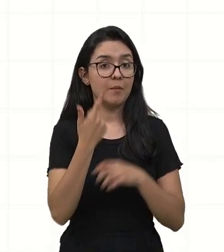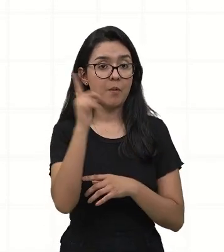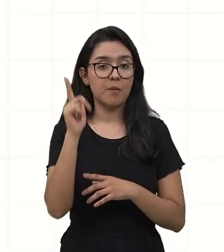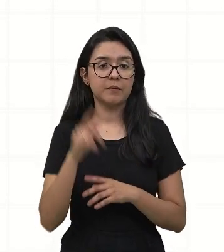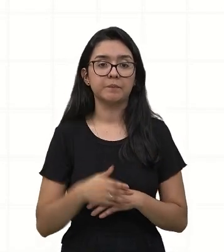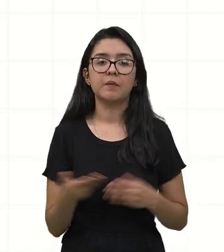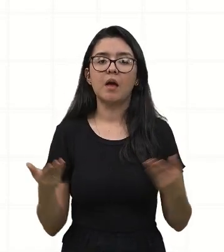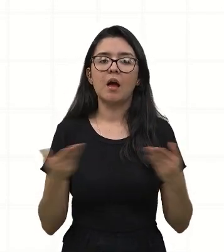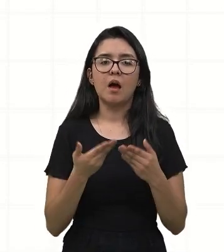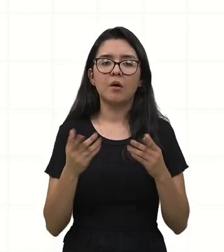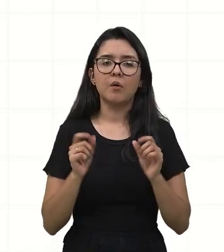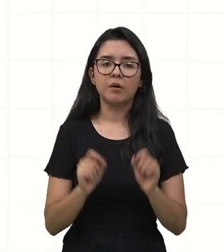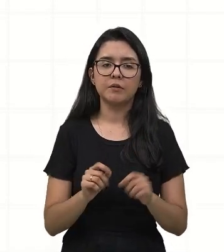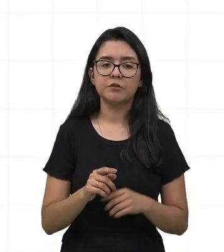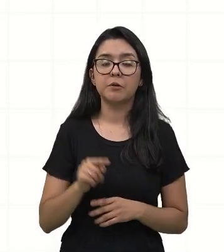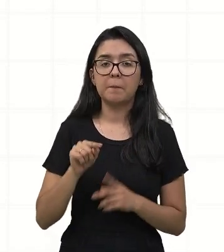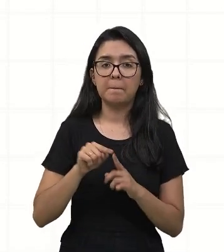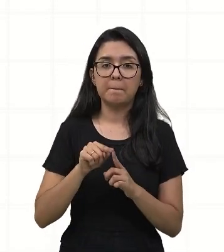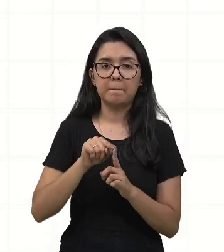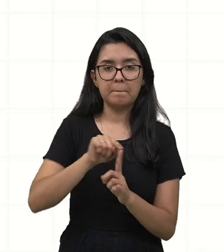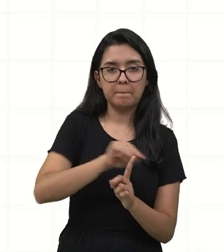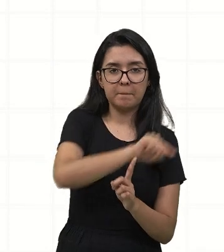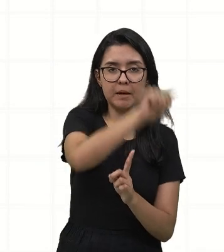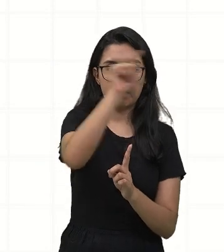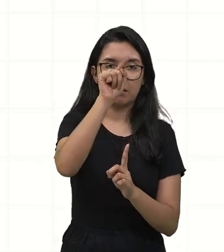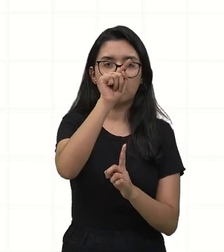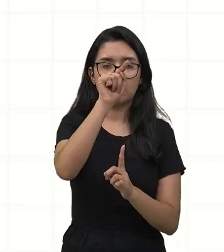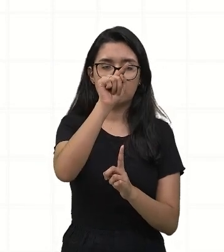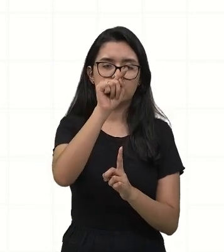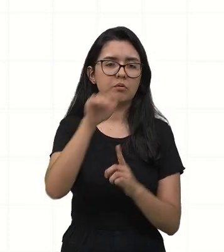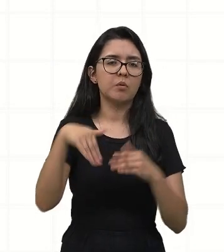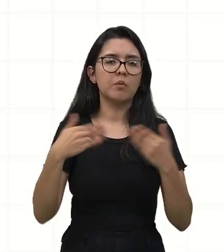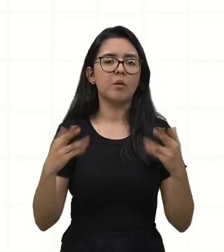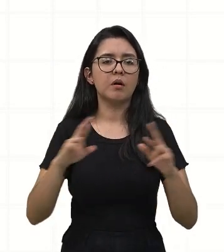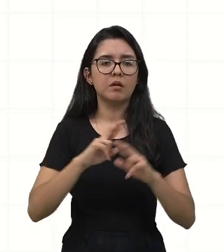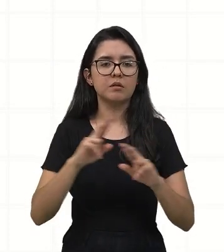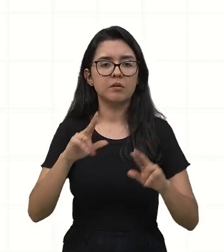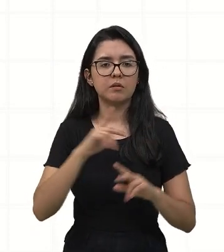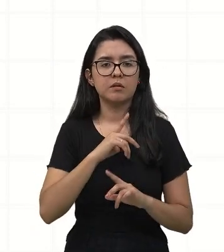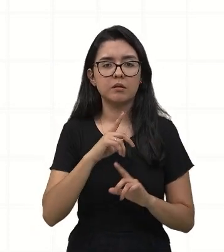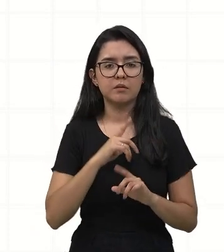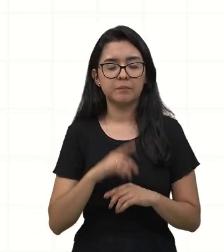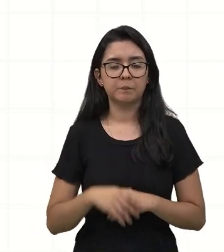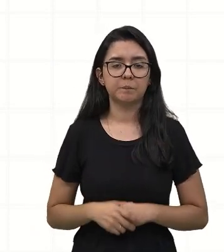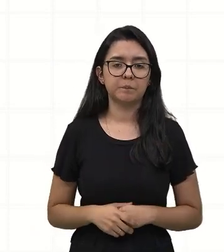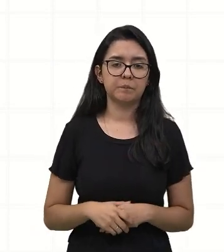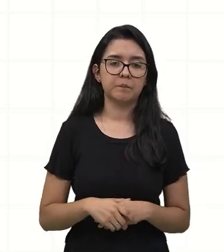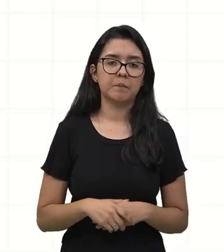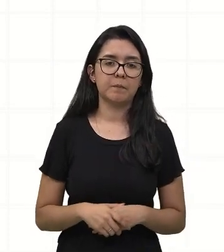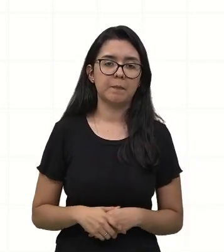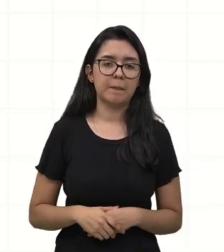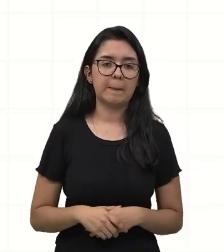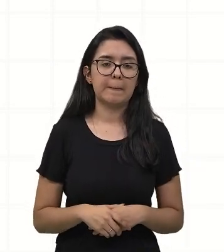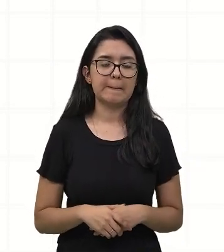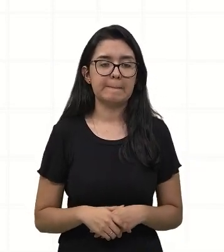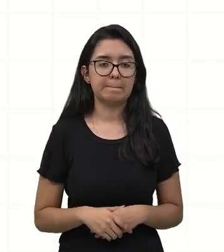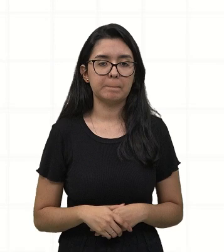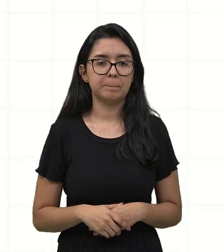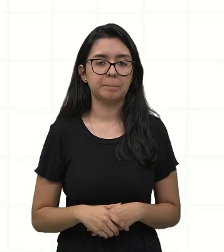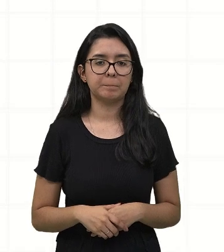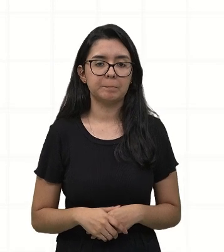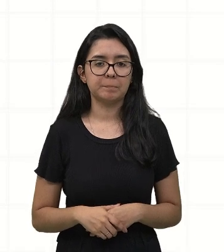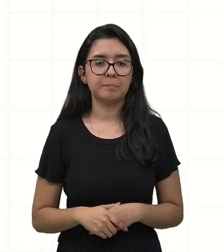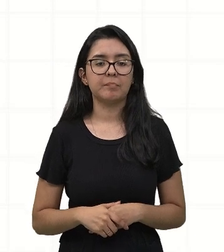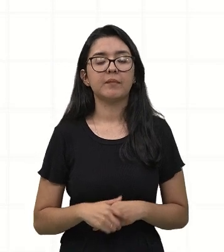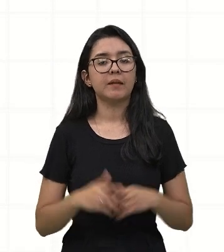giro agora de meia volta, tudo bem? Então, qual é a relação existente em relação ao giro de meia volta e a